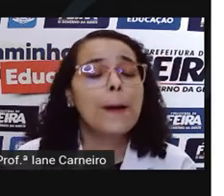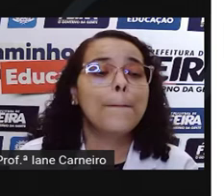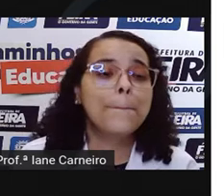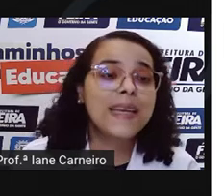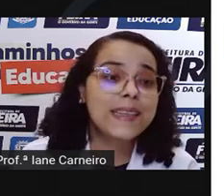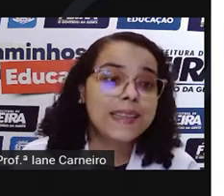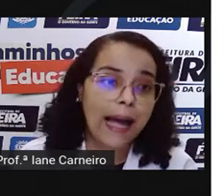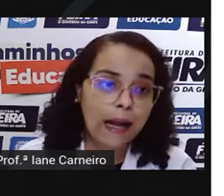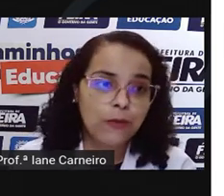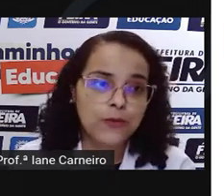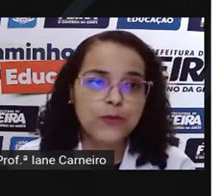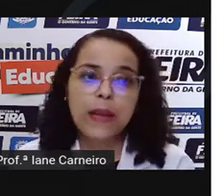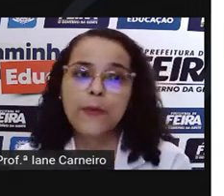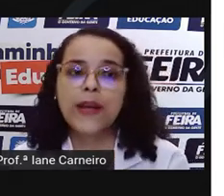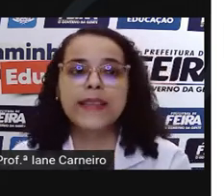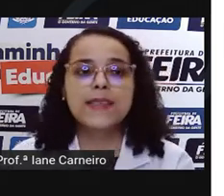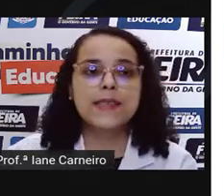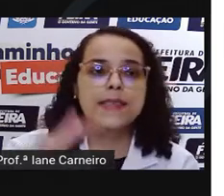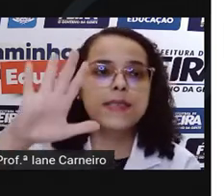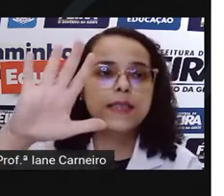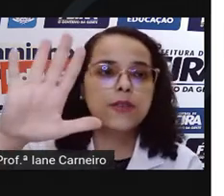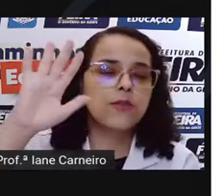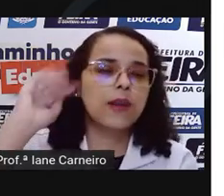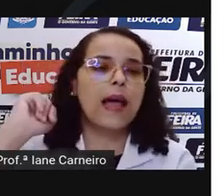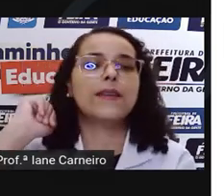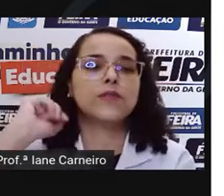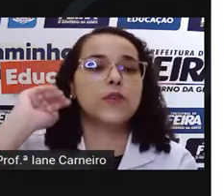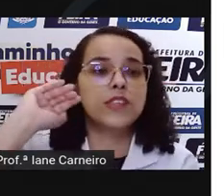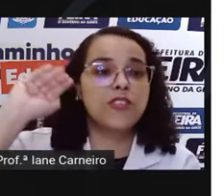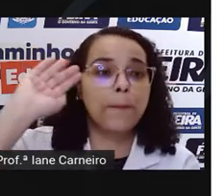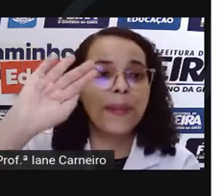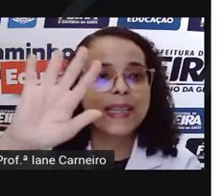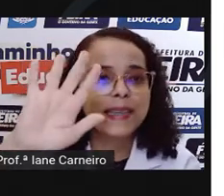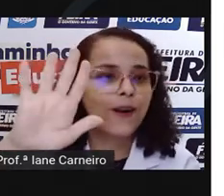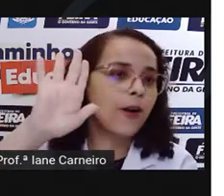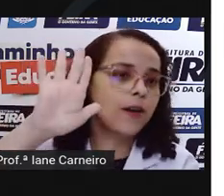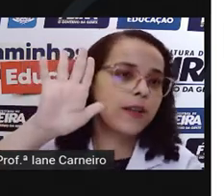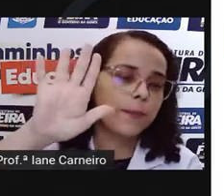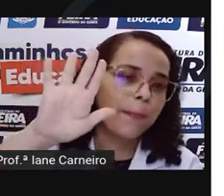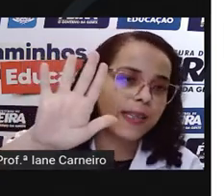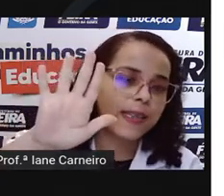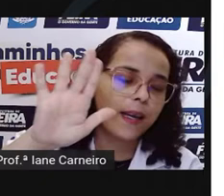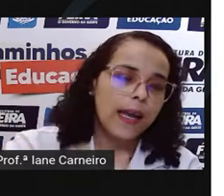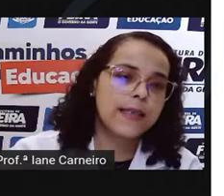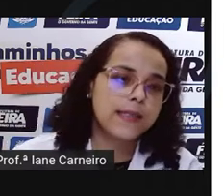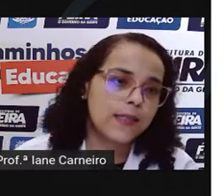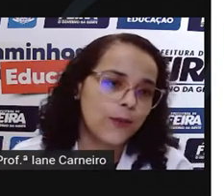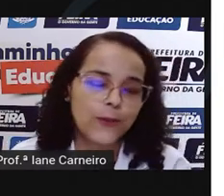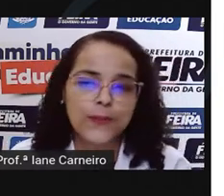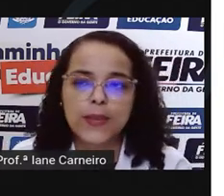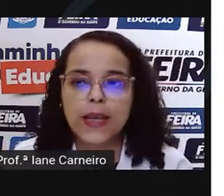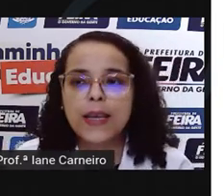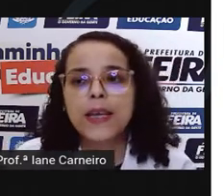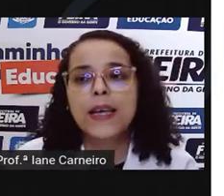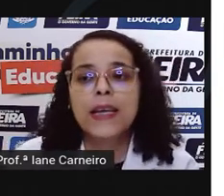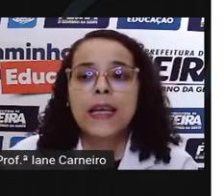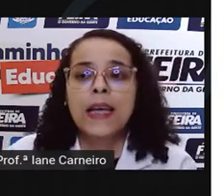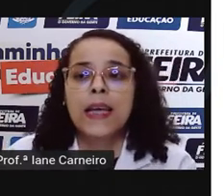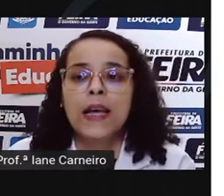de pentágono, né? Porque tem cinco lados, ou seja, penta, ó, penta é cinco,